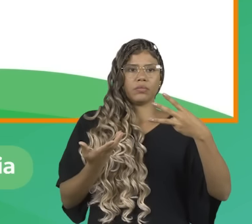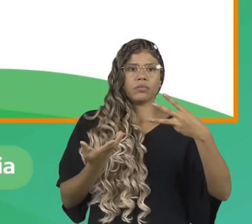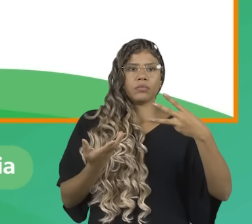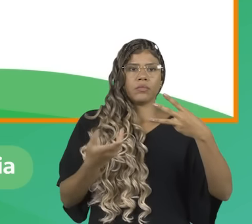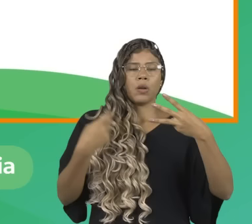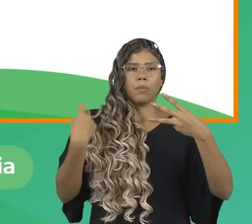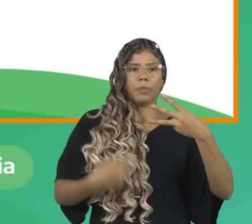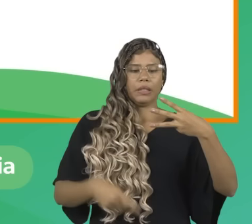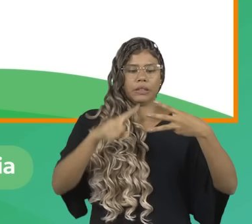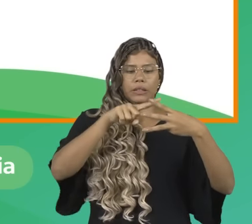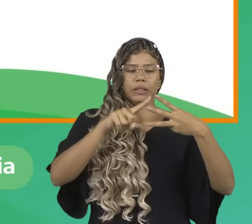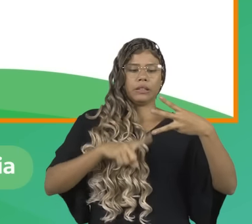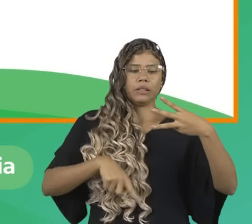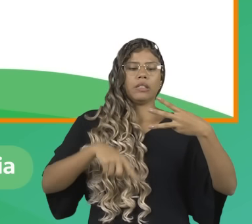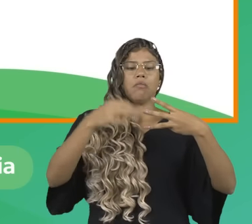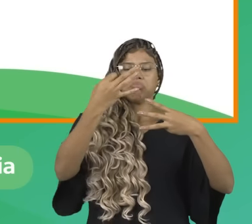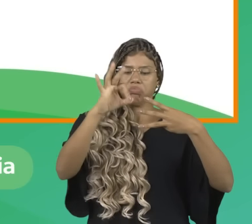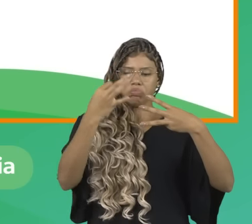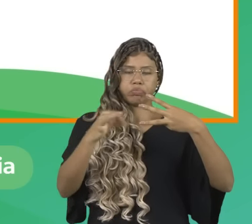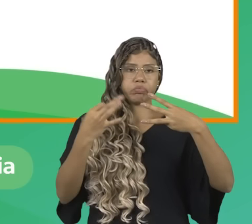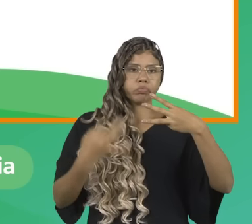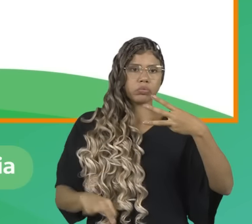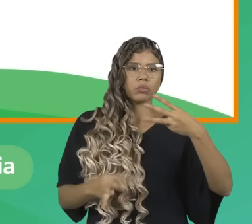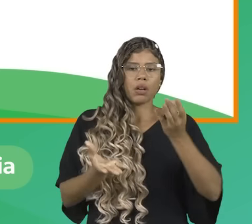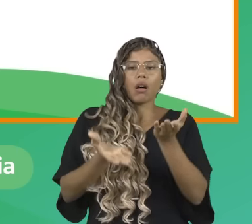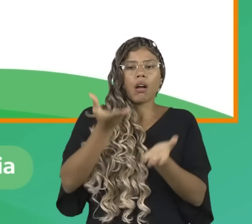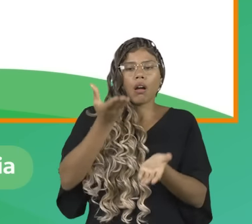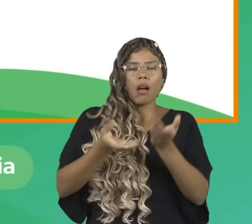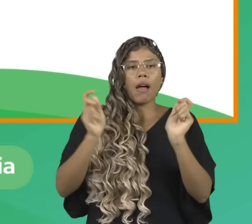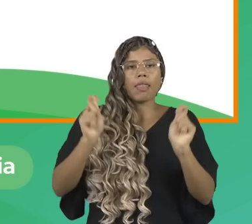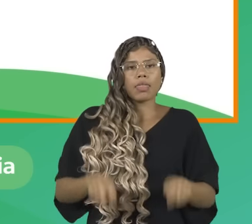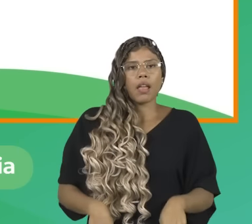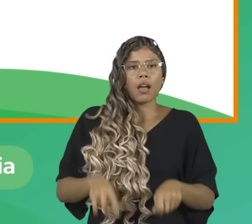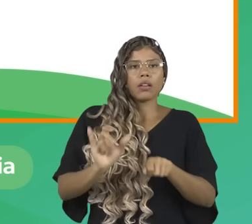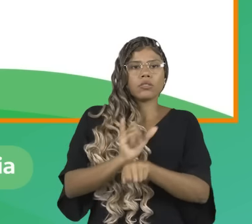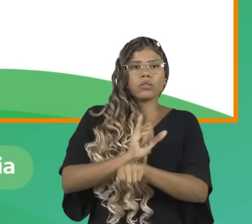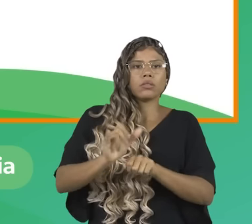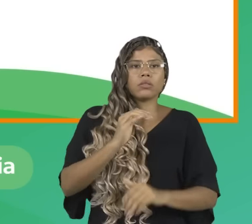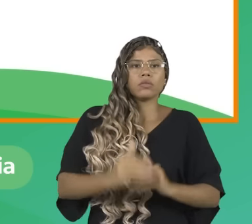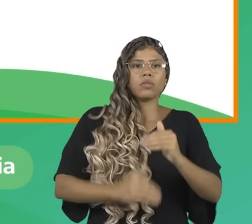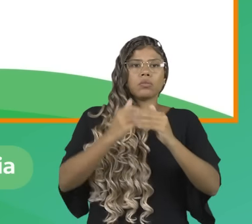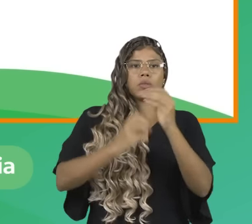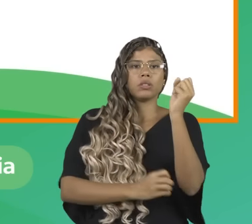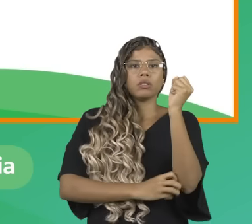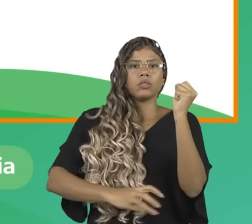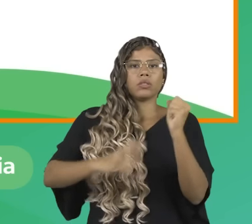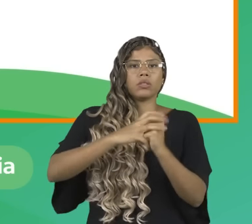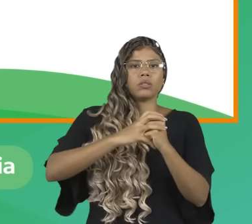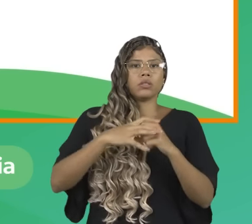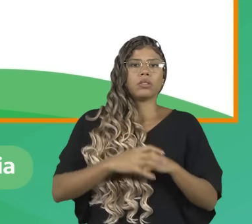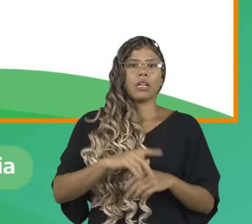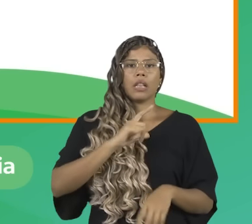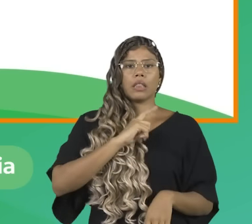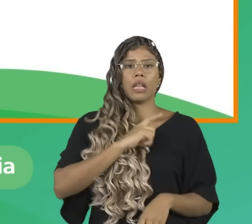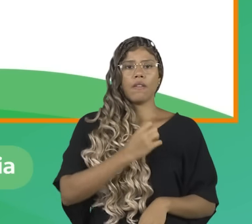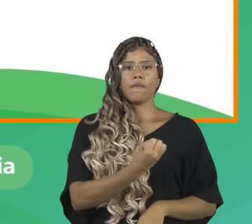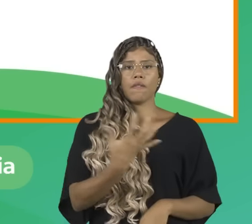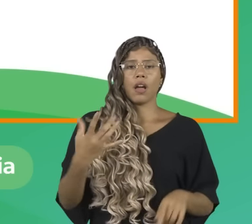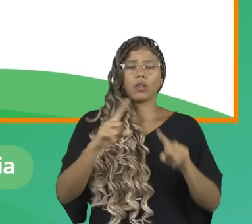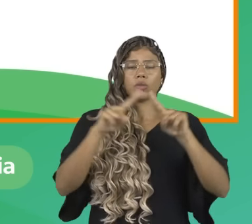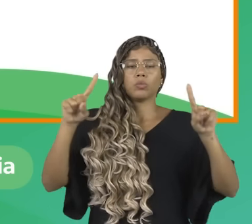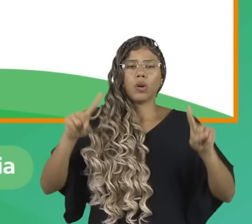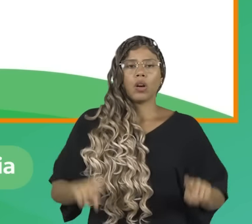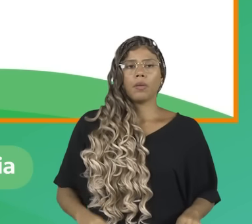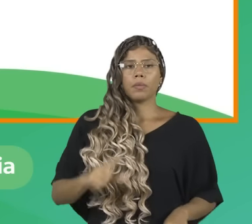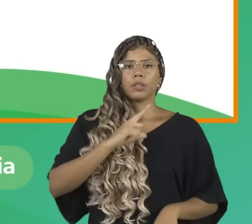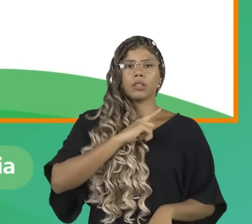eles 3, é o que permite as estratégias de desenvolvimento sustentável. A gente tem vários programas que surgem, como a Química Verde, Zero Resíduos,